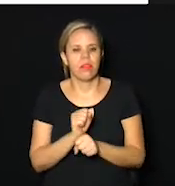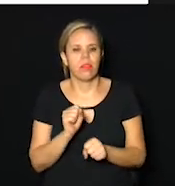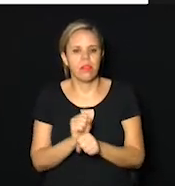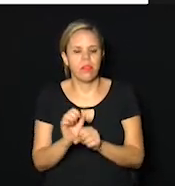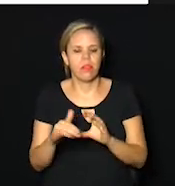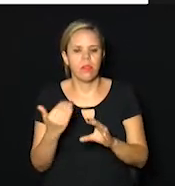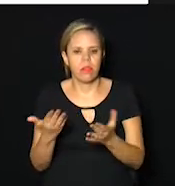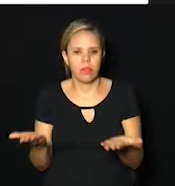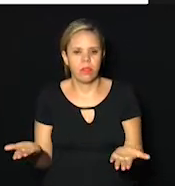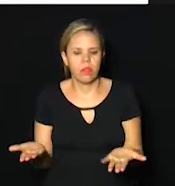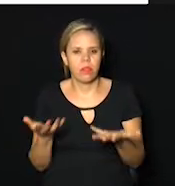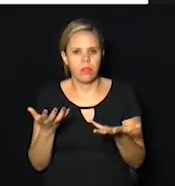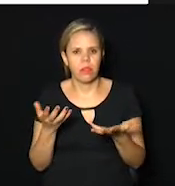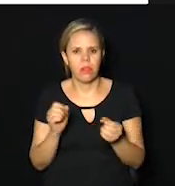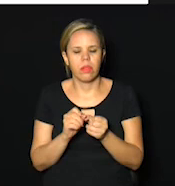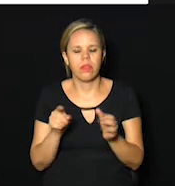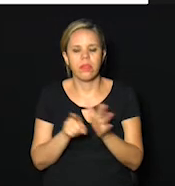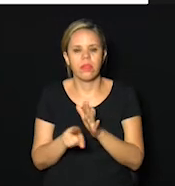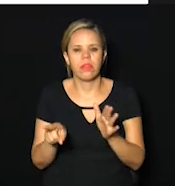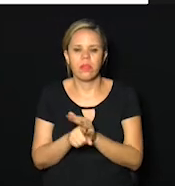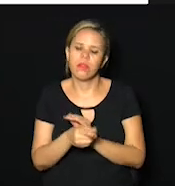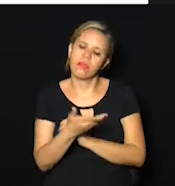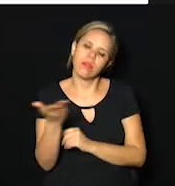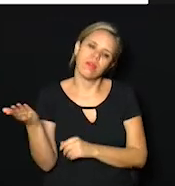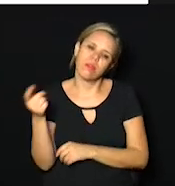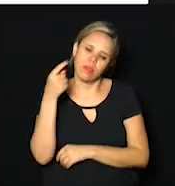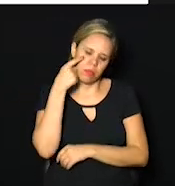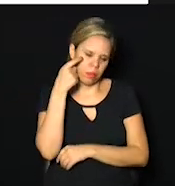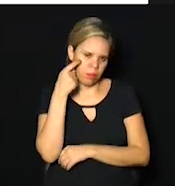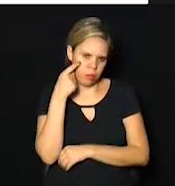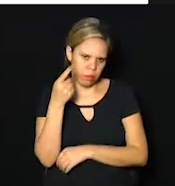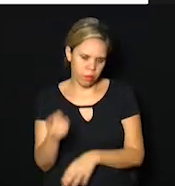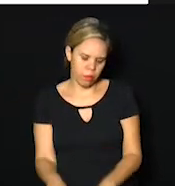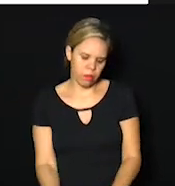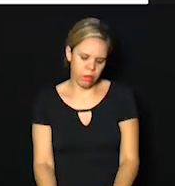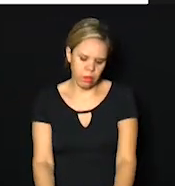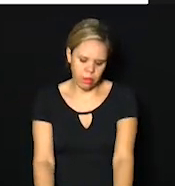com vocês, mas eu quero fazer algumas perguntinhas. Olha só,